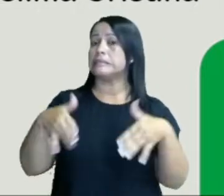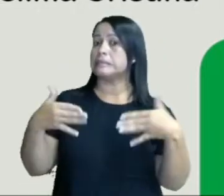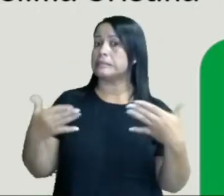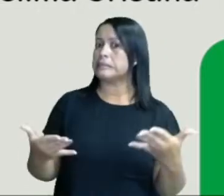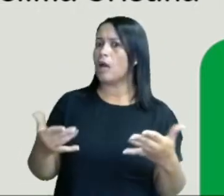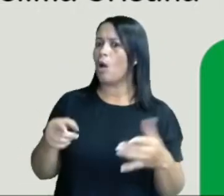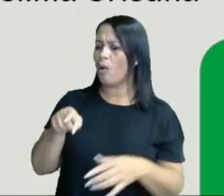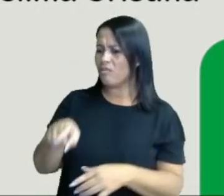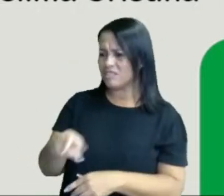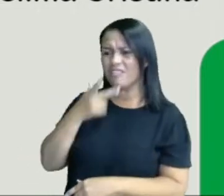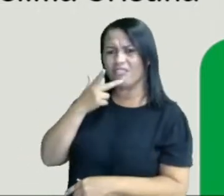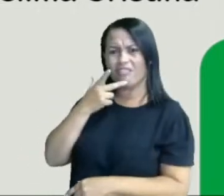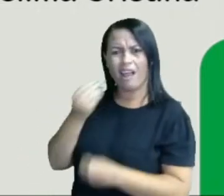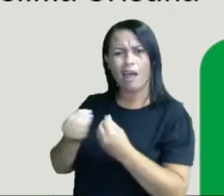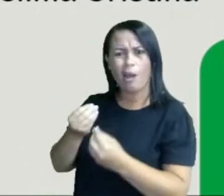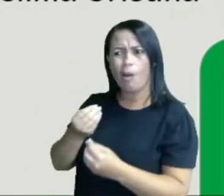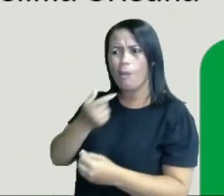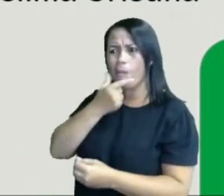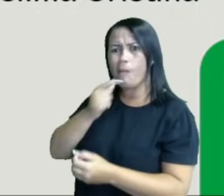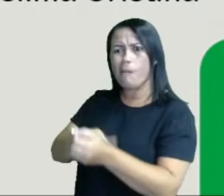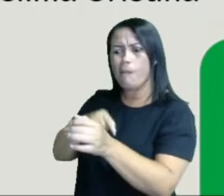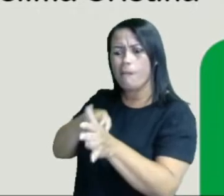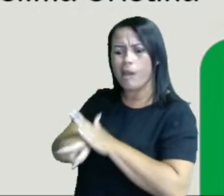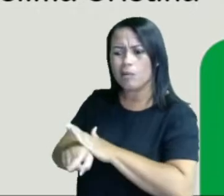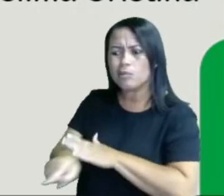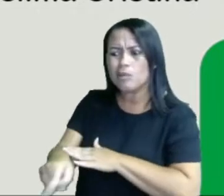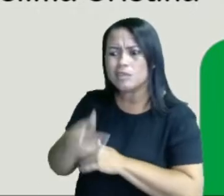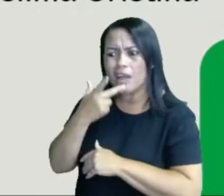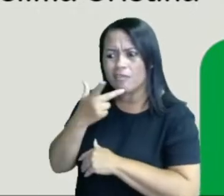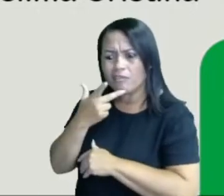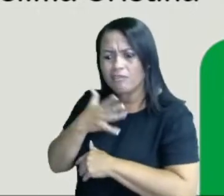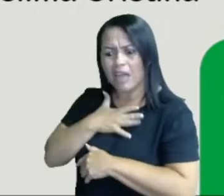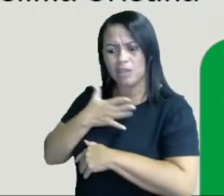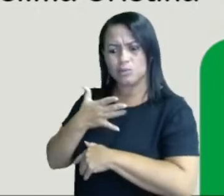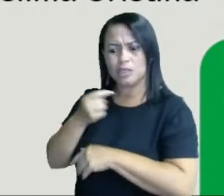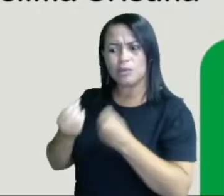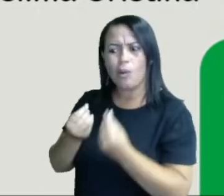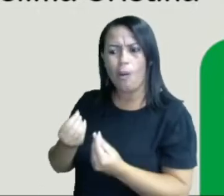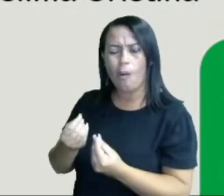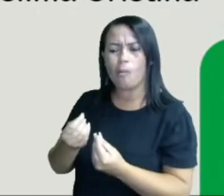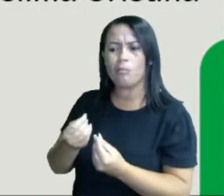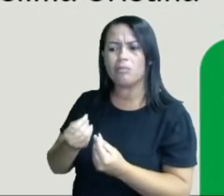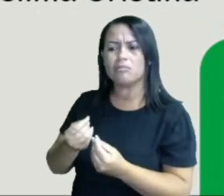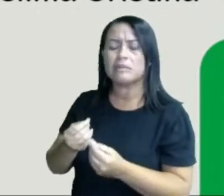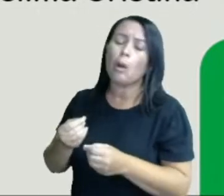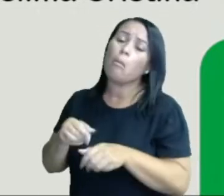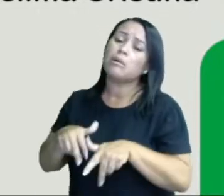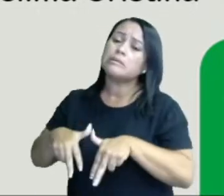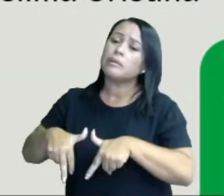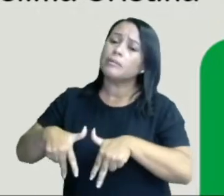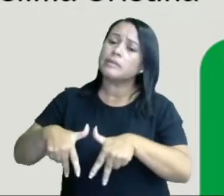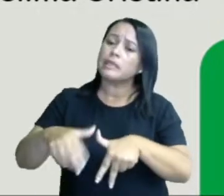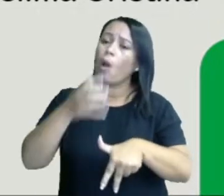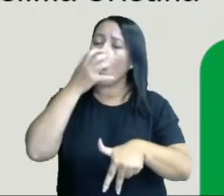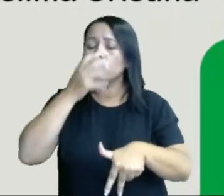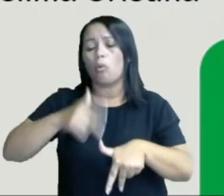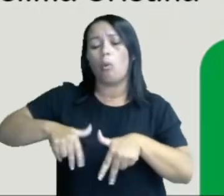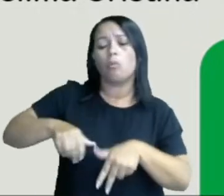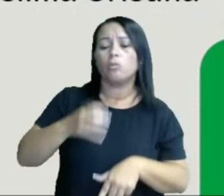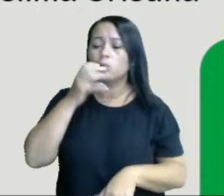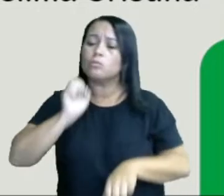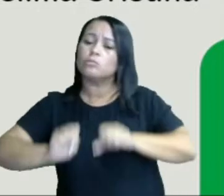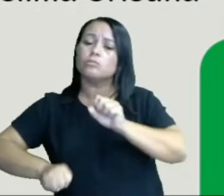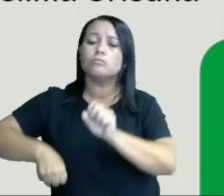"Então, ué, você fala?" perguntou meu irmão. Bem assustado, continuamos a andar e o cachorro nos